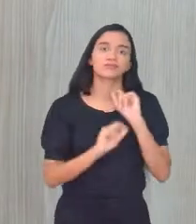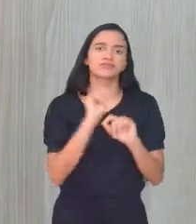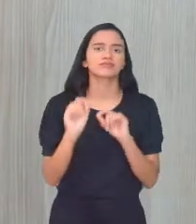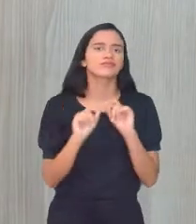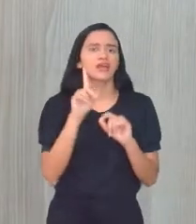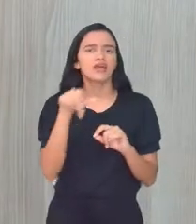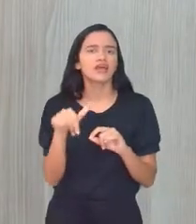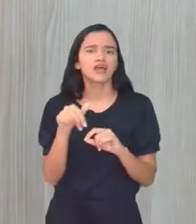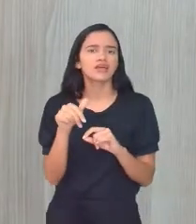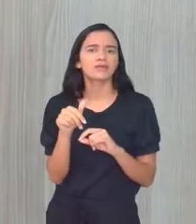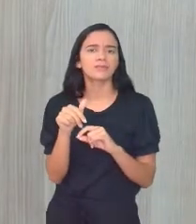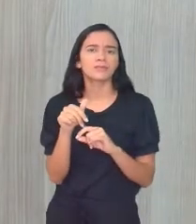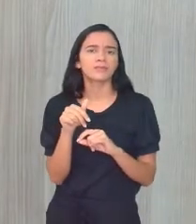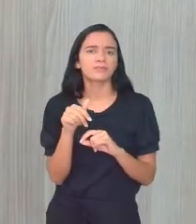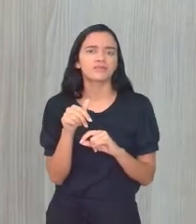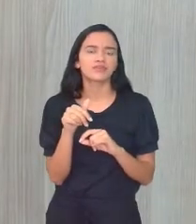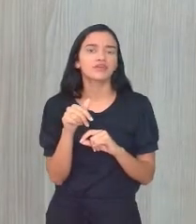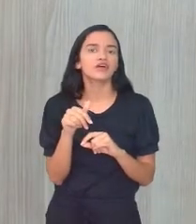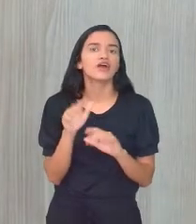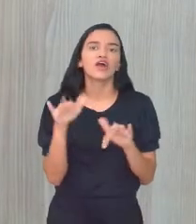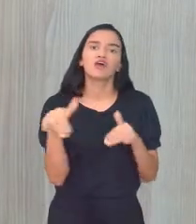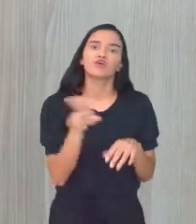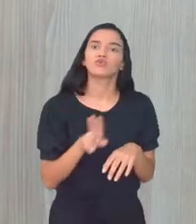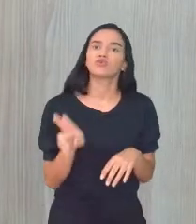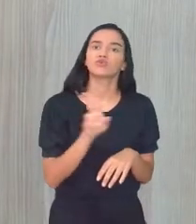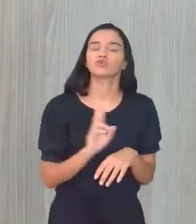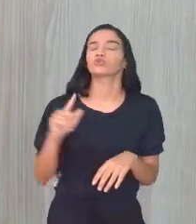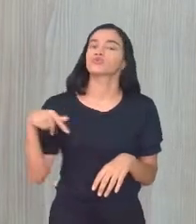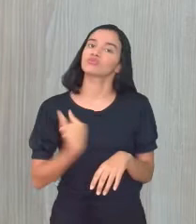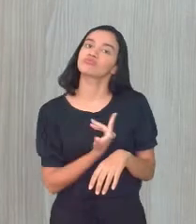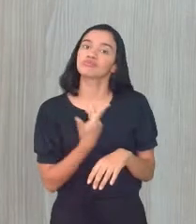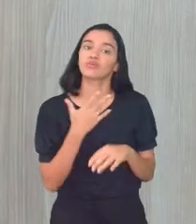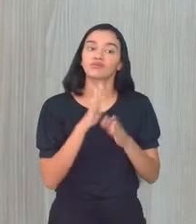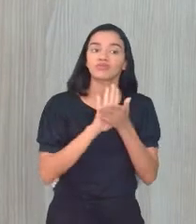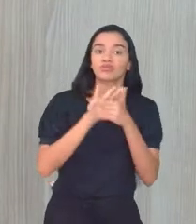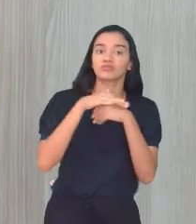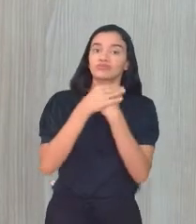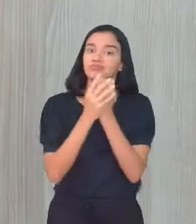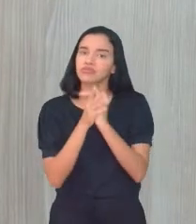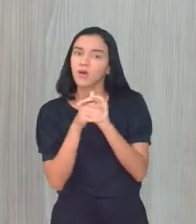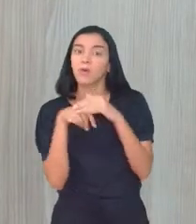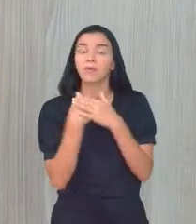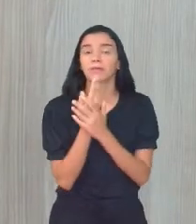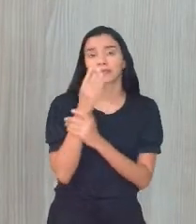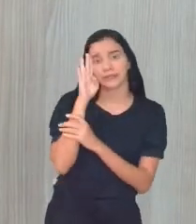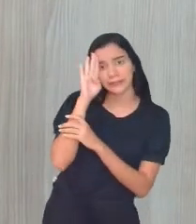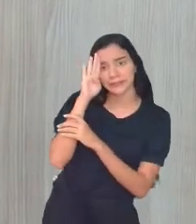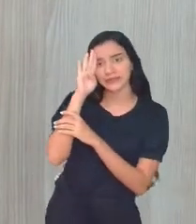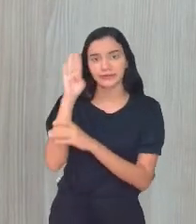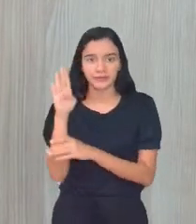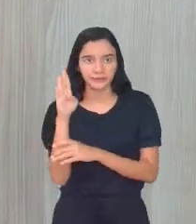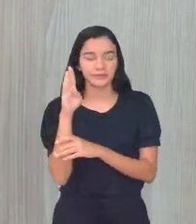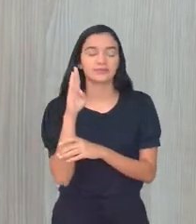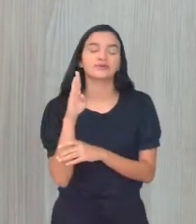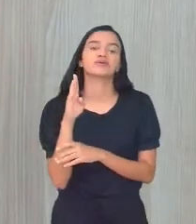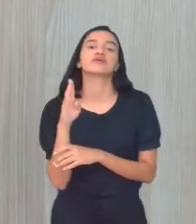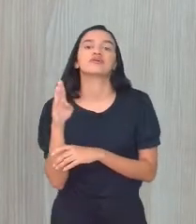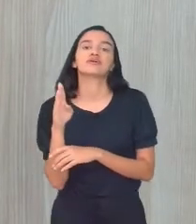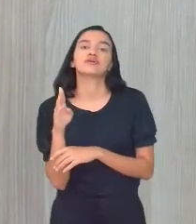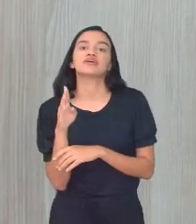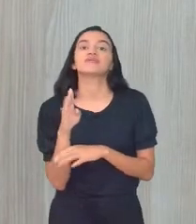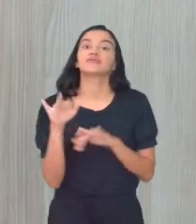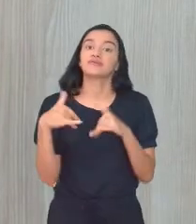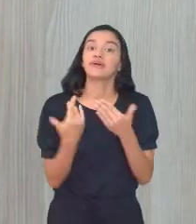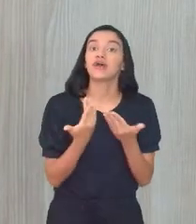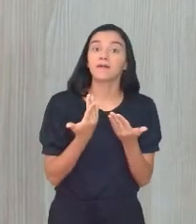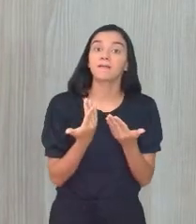é onde a gente usa as nossas mãos como principal instrumento. Né?